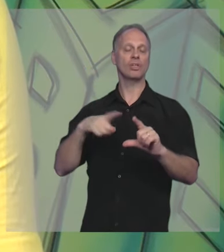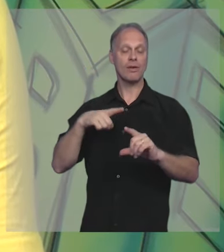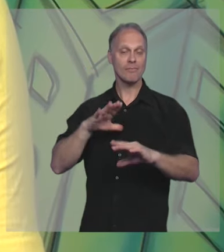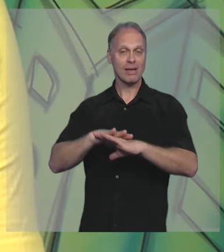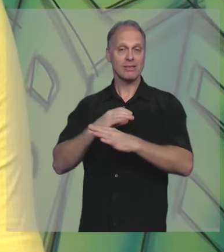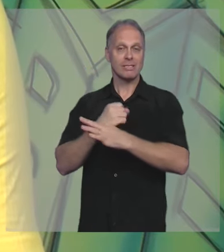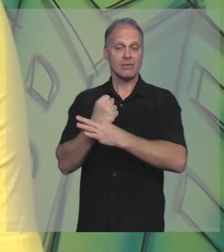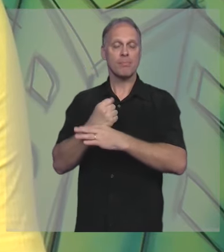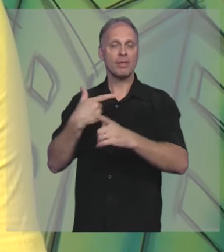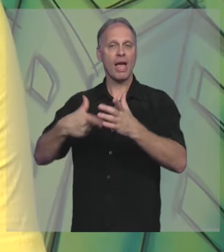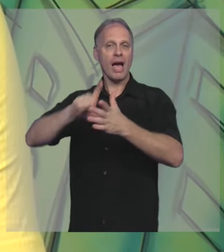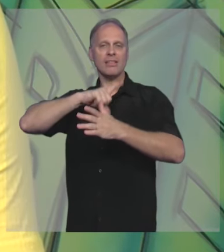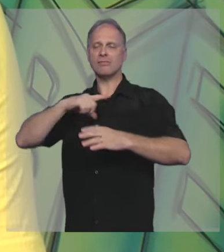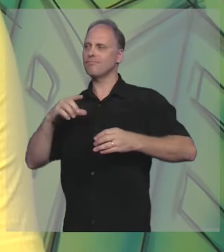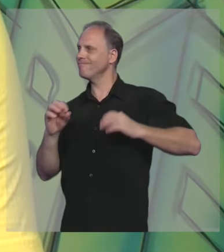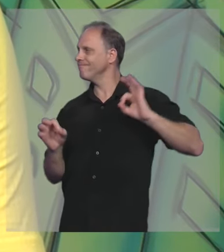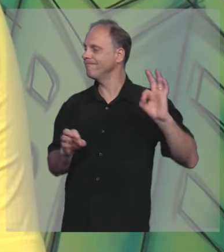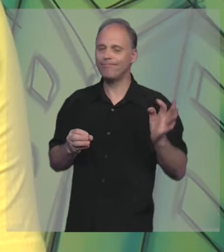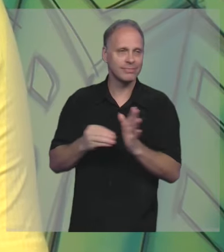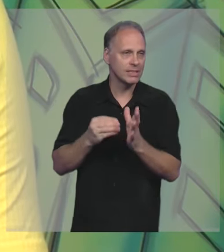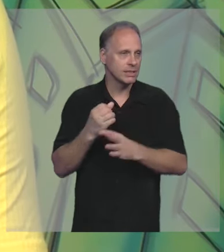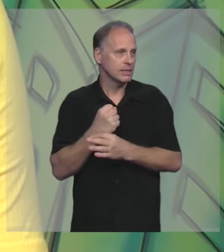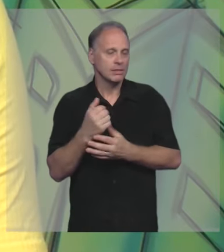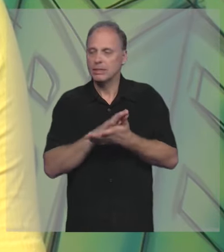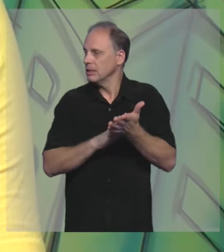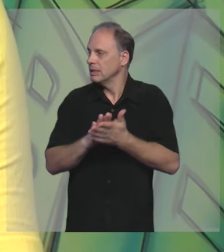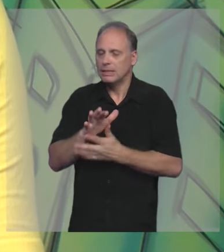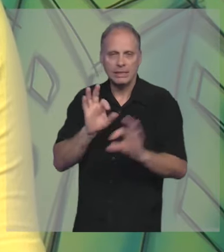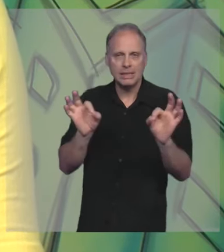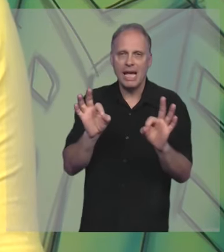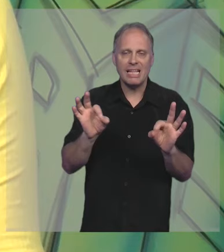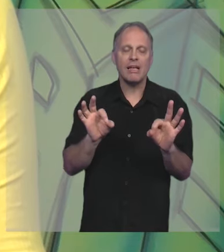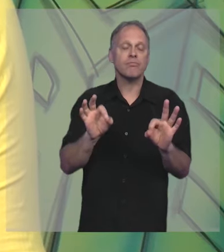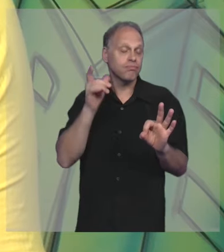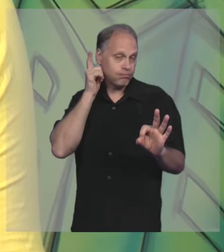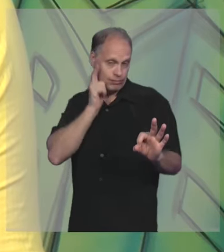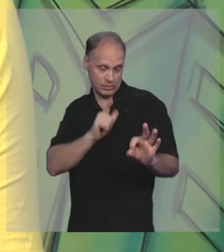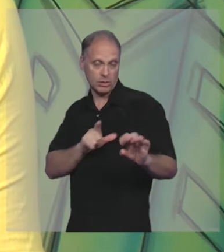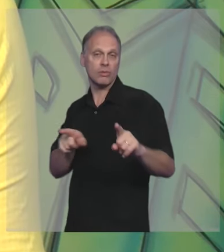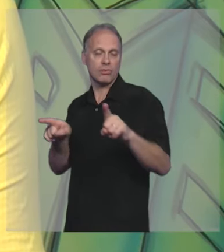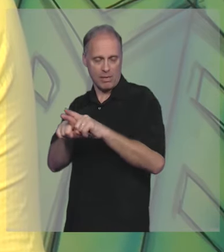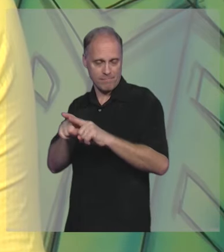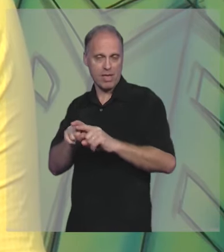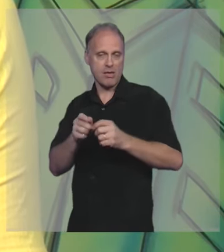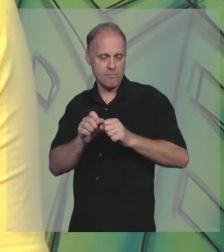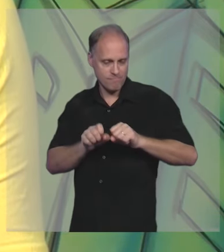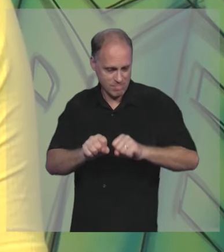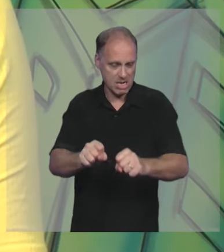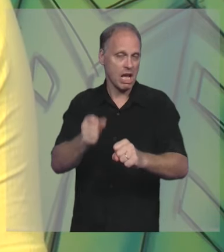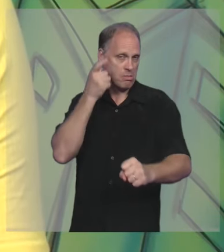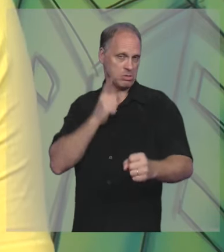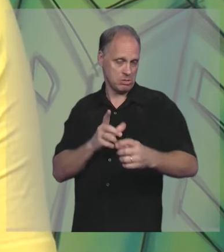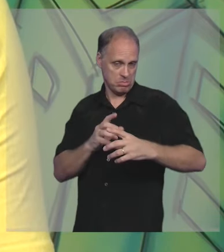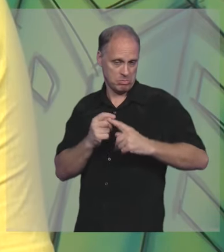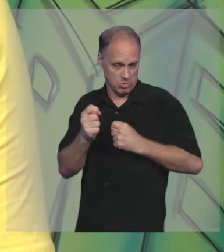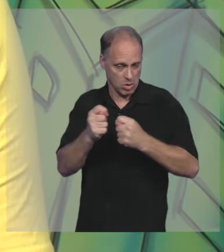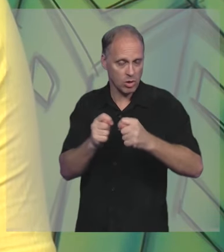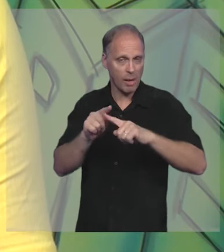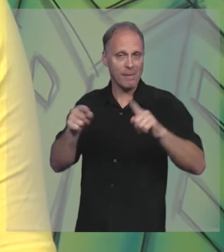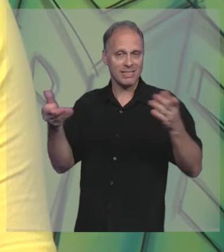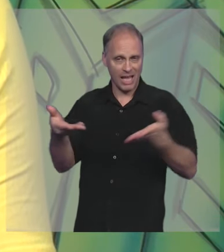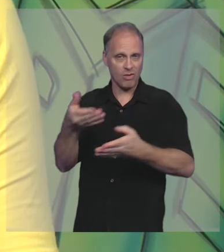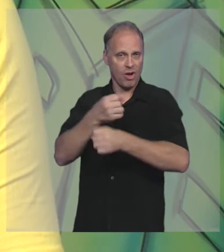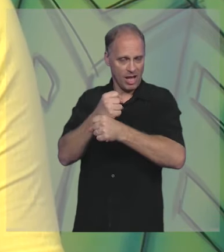uma certa insegurança no país naquele momento. Óbvio, foi contido pelo mercado, né? Mas esse